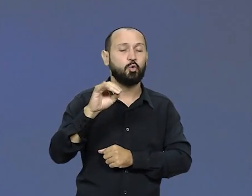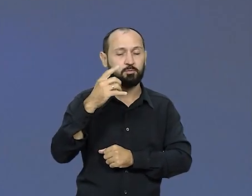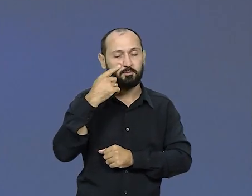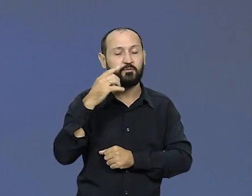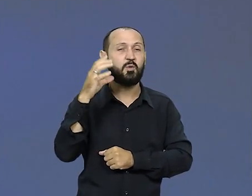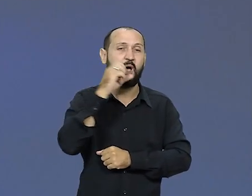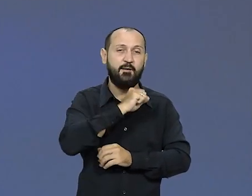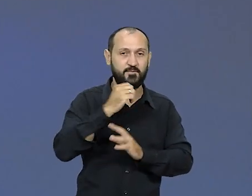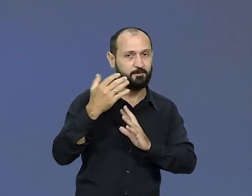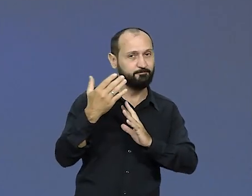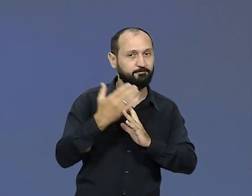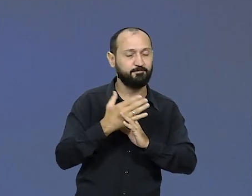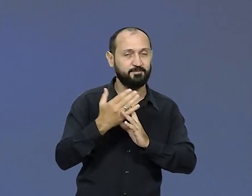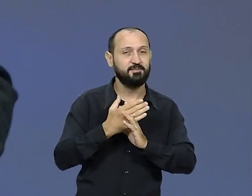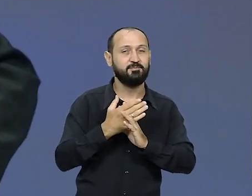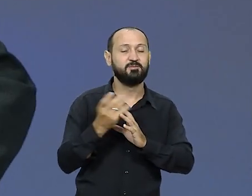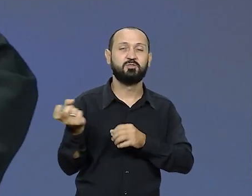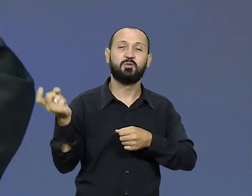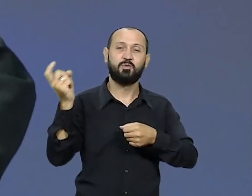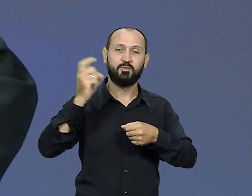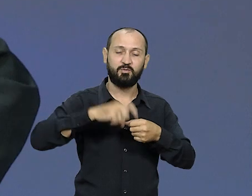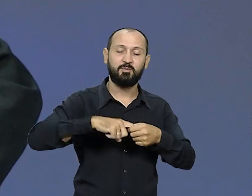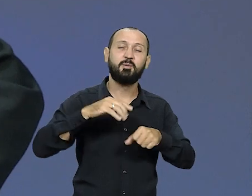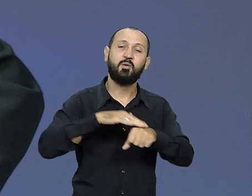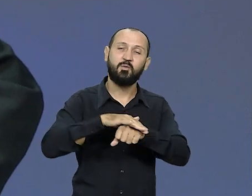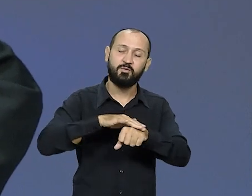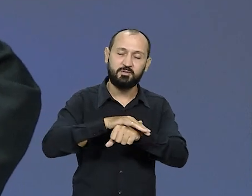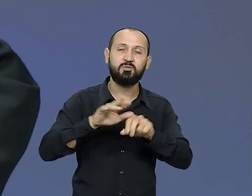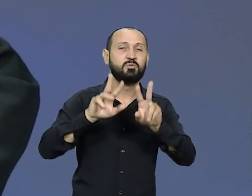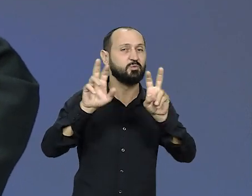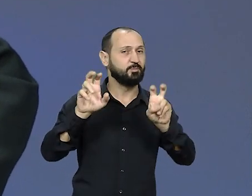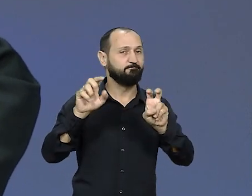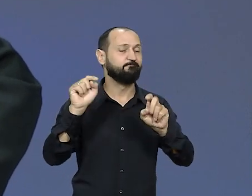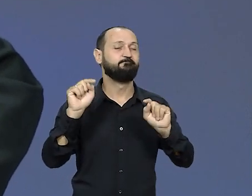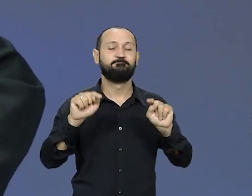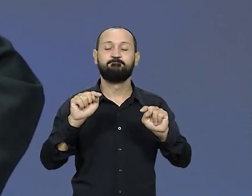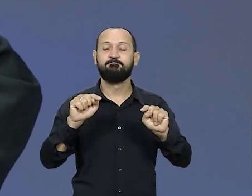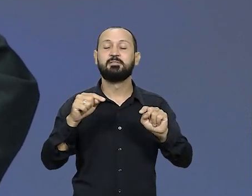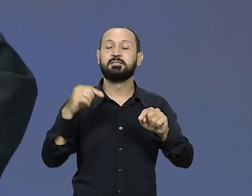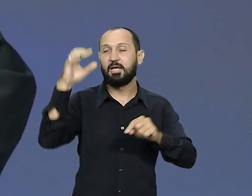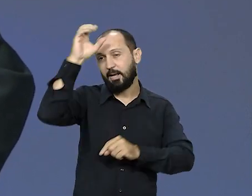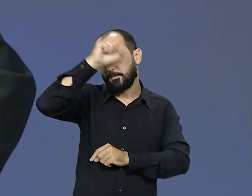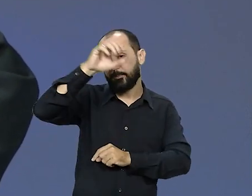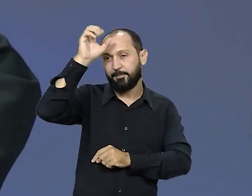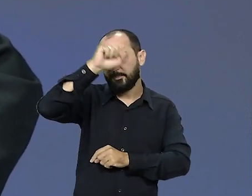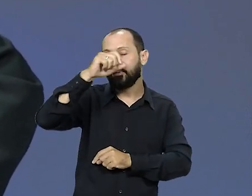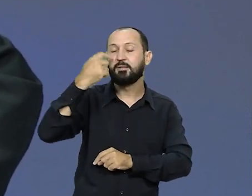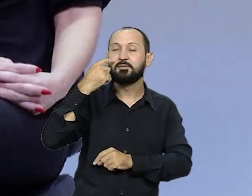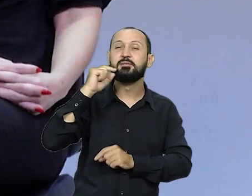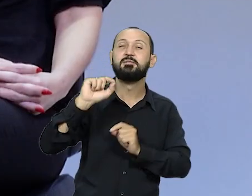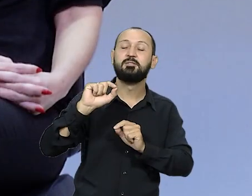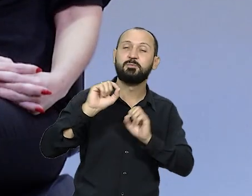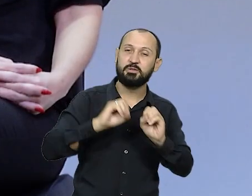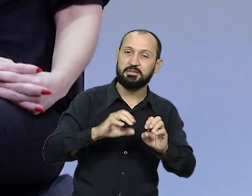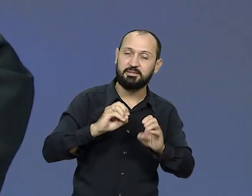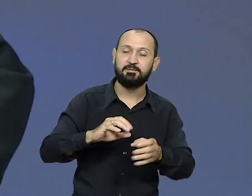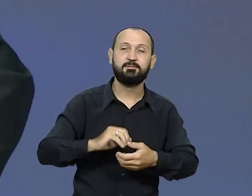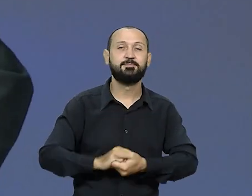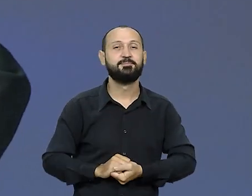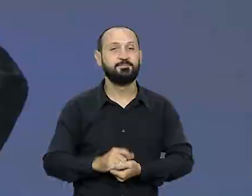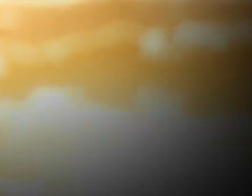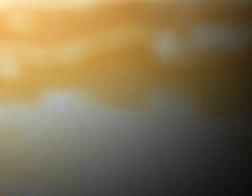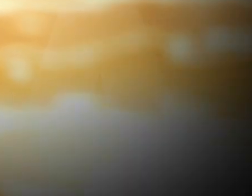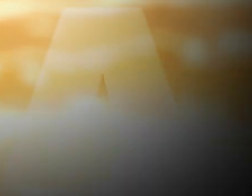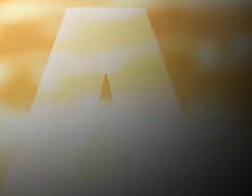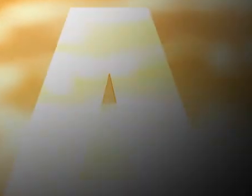vai fazer um breve intervalo e volta daqui a pouco para falar mais sobre esse aprendizado e sobre esse ensino, né? Fica de